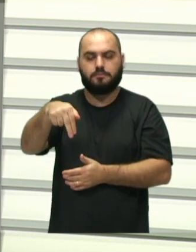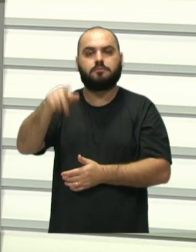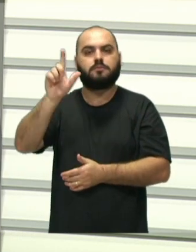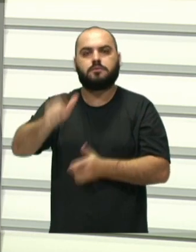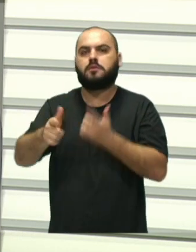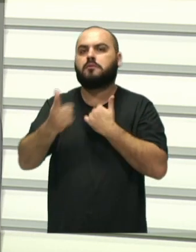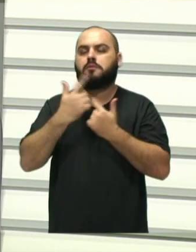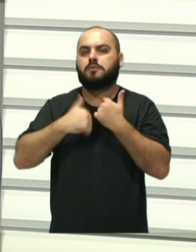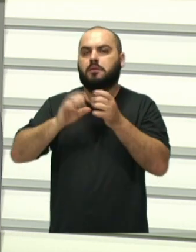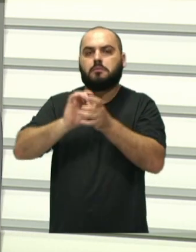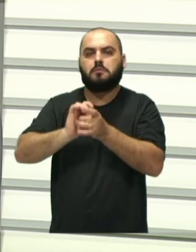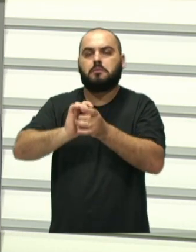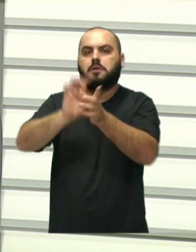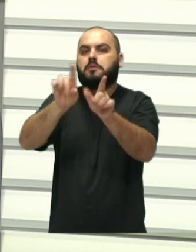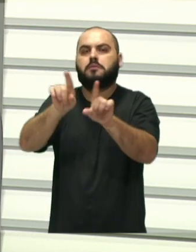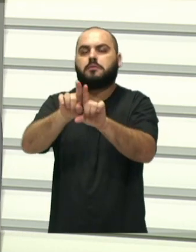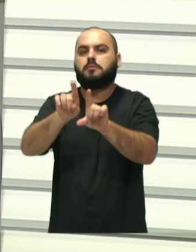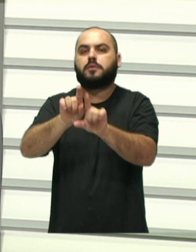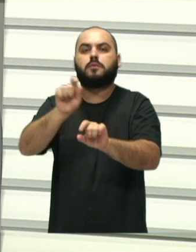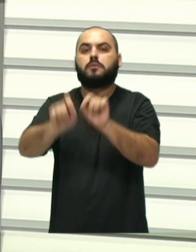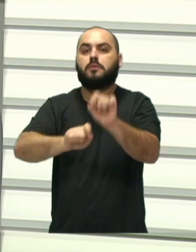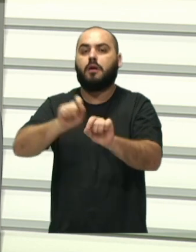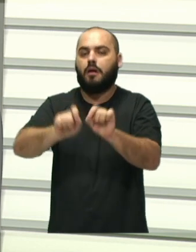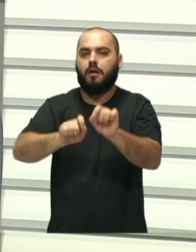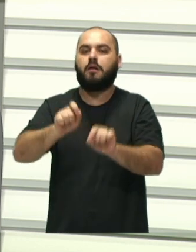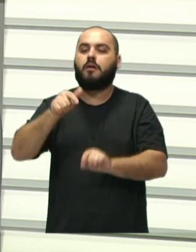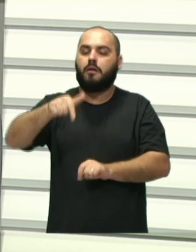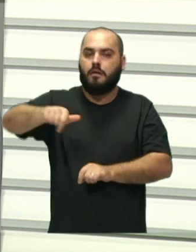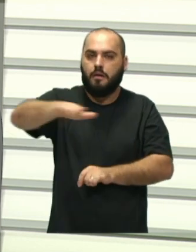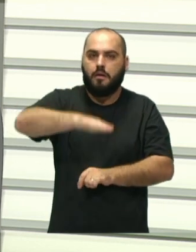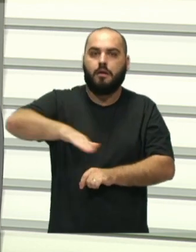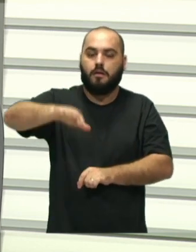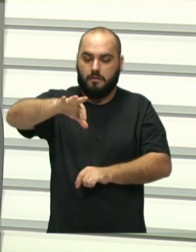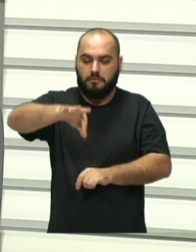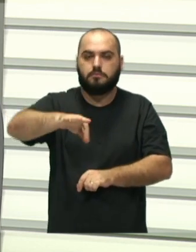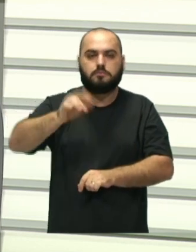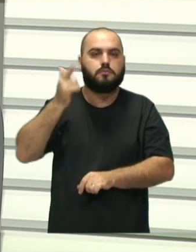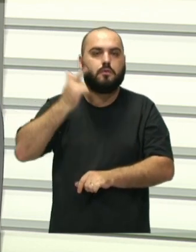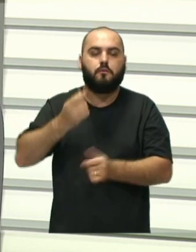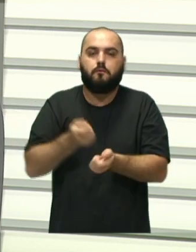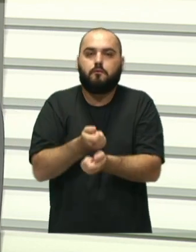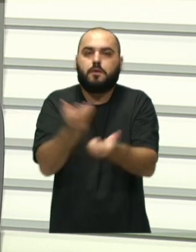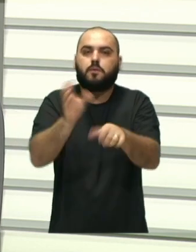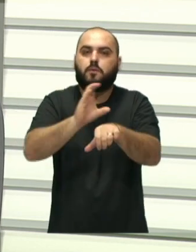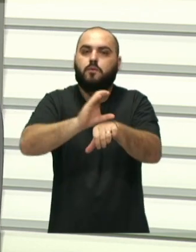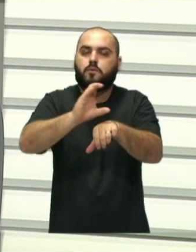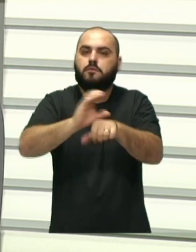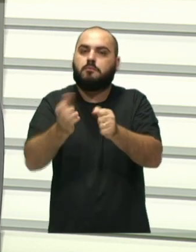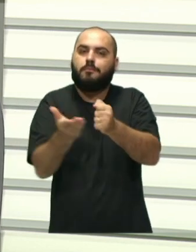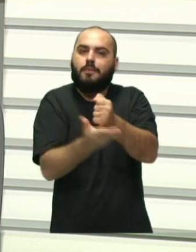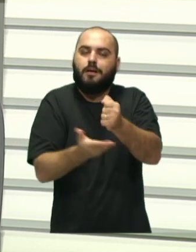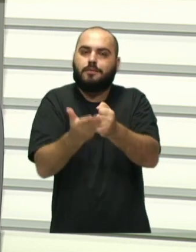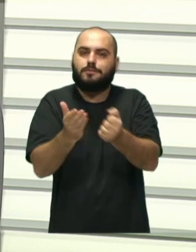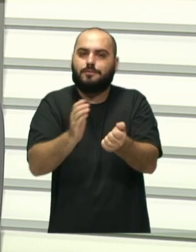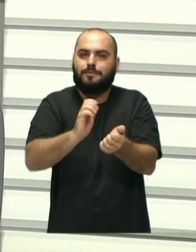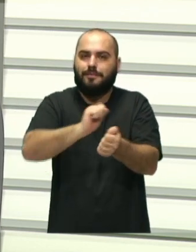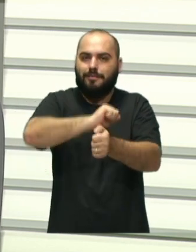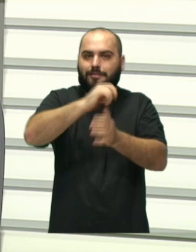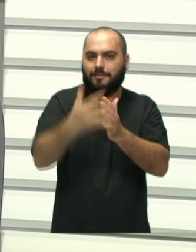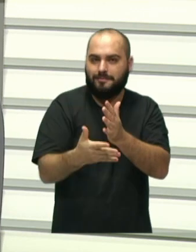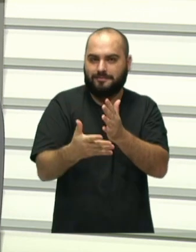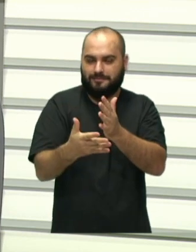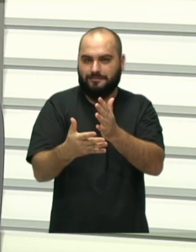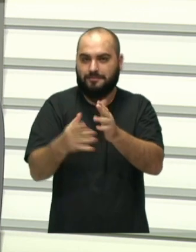próprio Jesus colocou disposição para que a gente possa tá qualificando os profissionais da casa com conhecimento básico de libra então